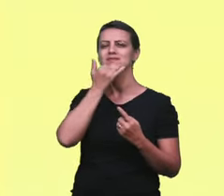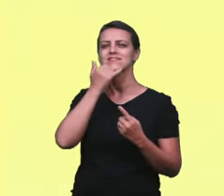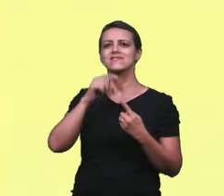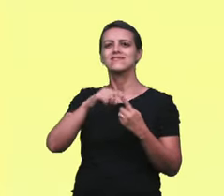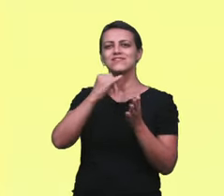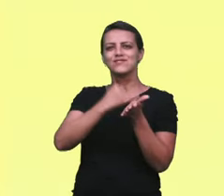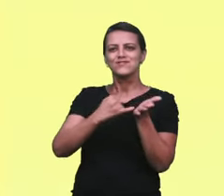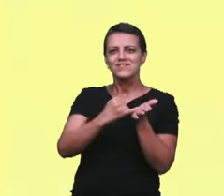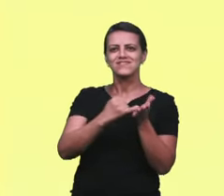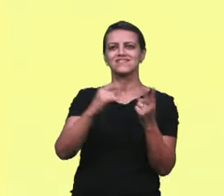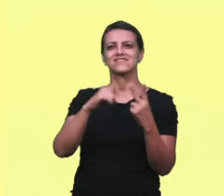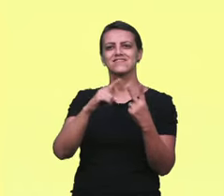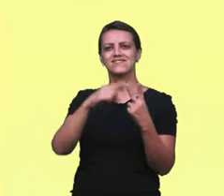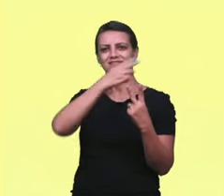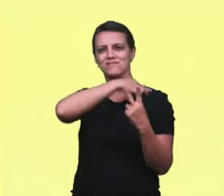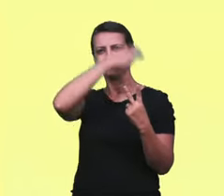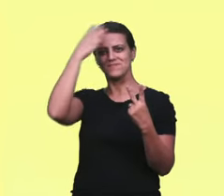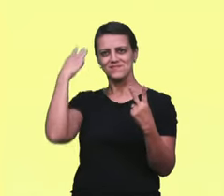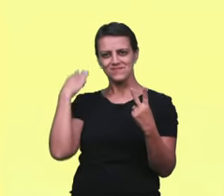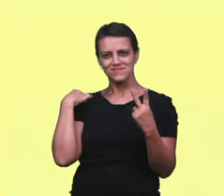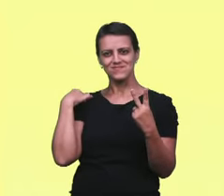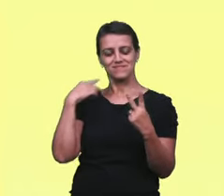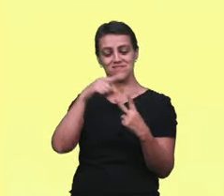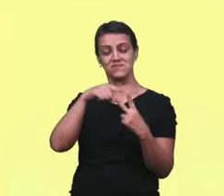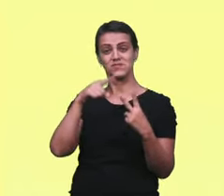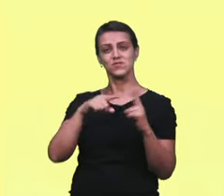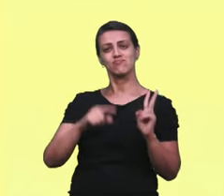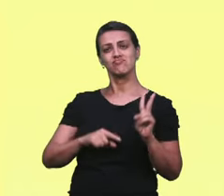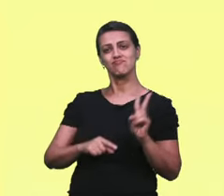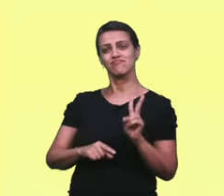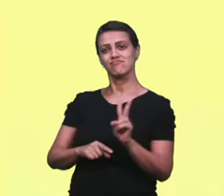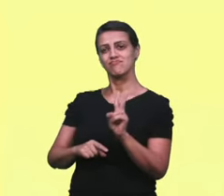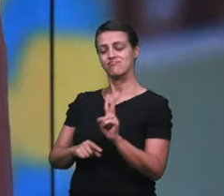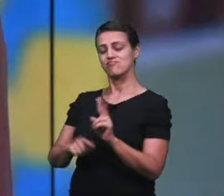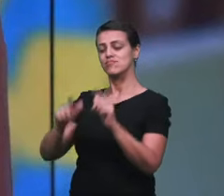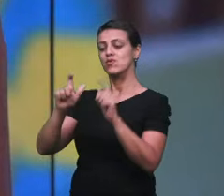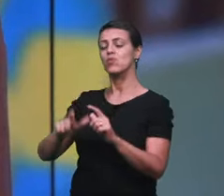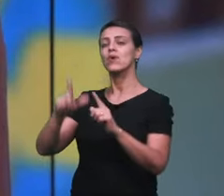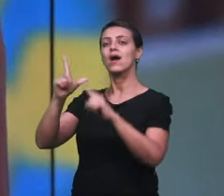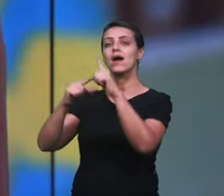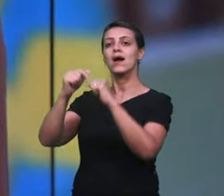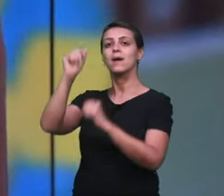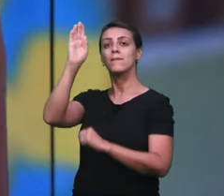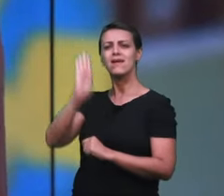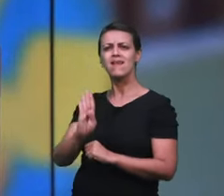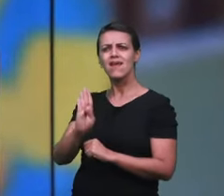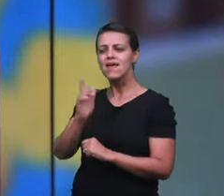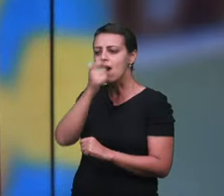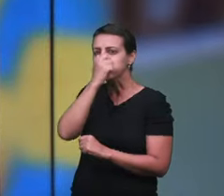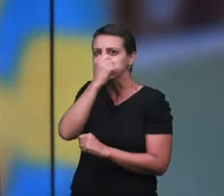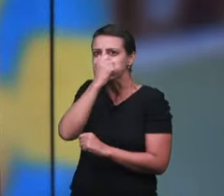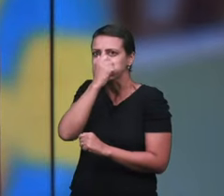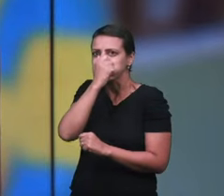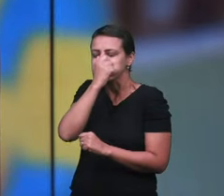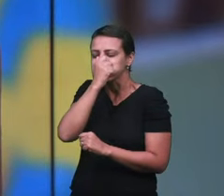Belém. A cidade estava muito cheia e eles não encontraram lugar para